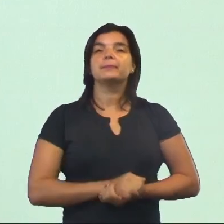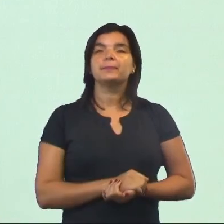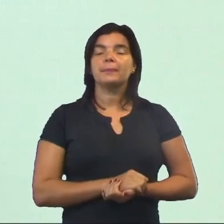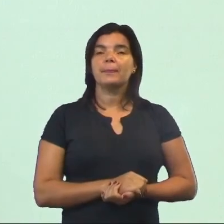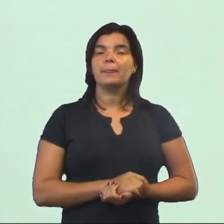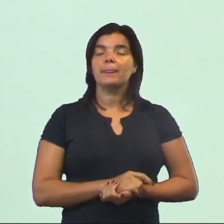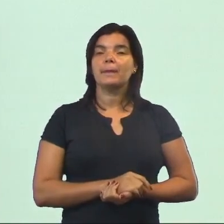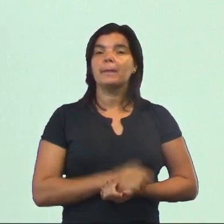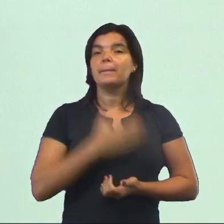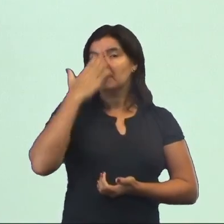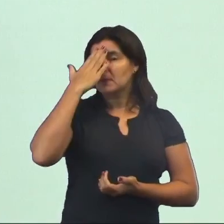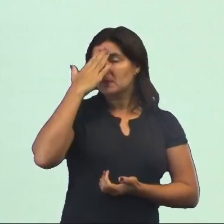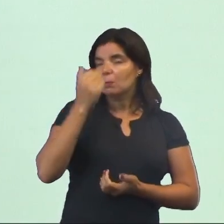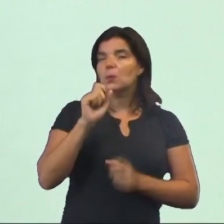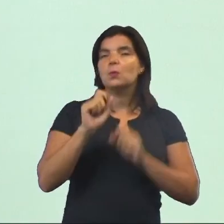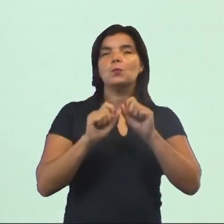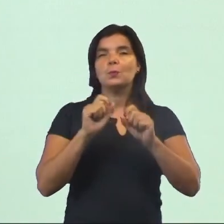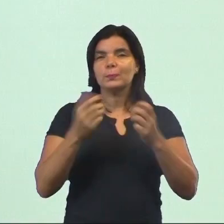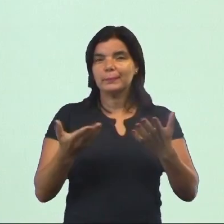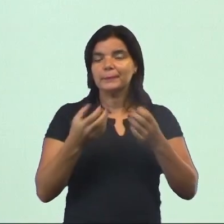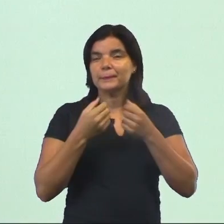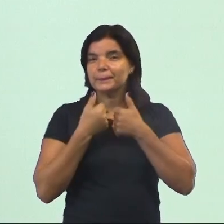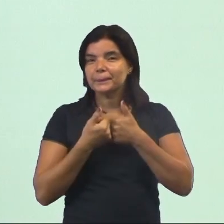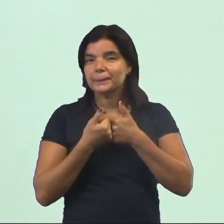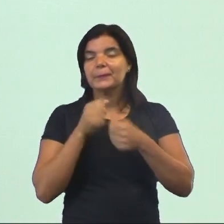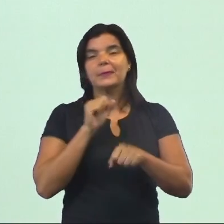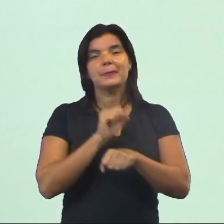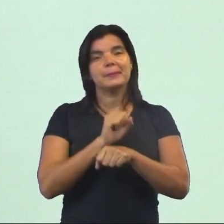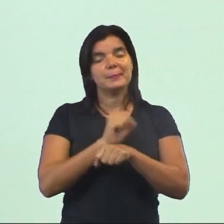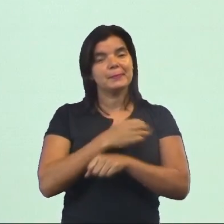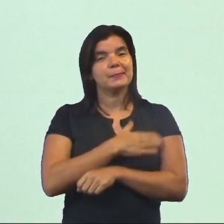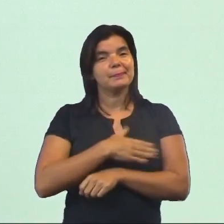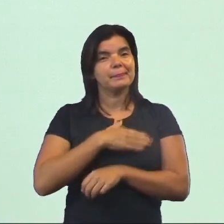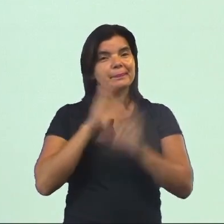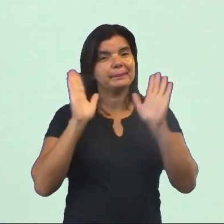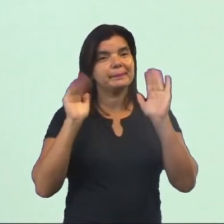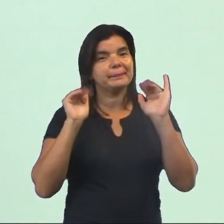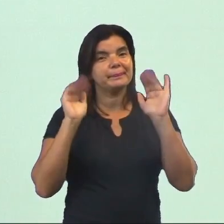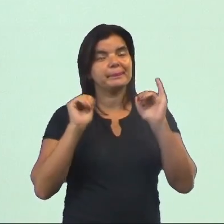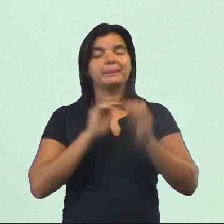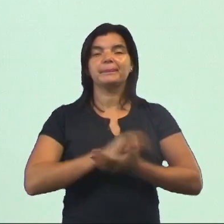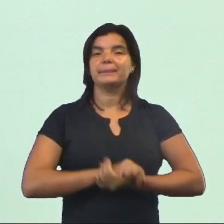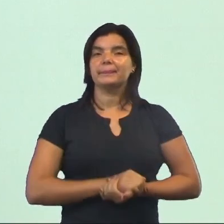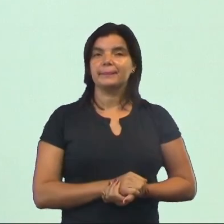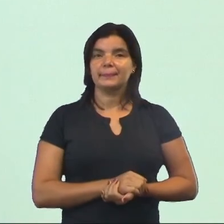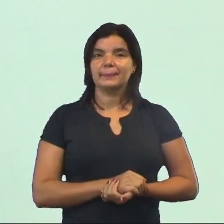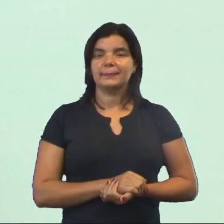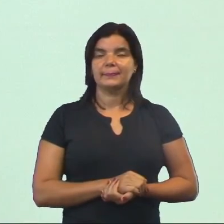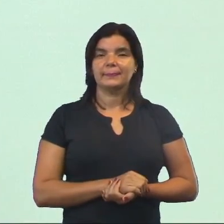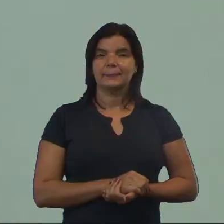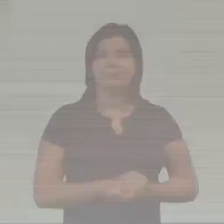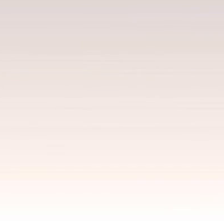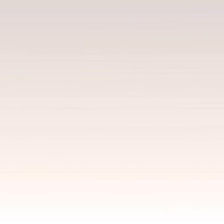Eduque para saber mais, ok, queridos? Então, espero que tenham gostado. Bye, bye e até a próxima.